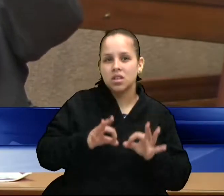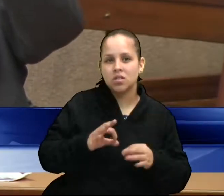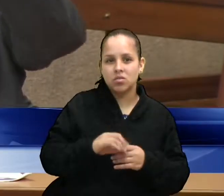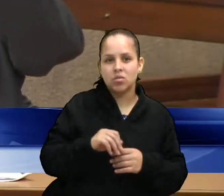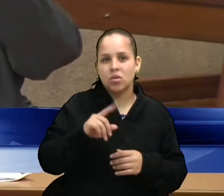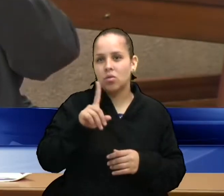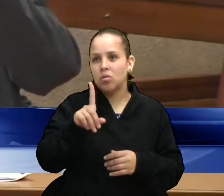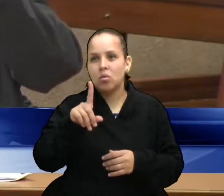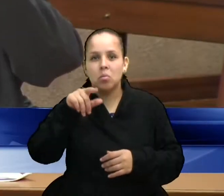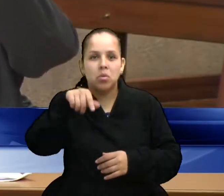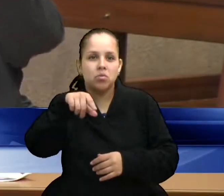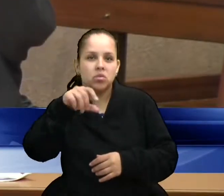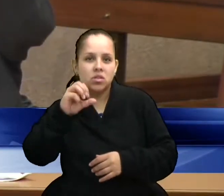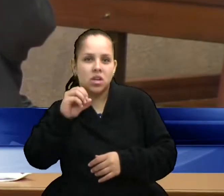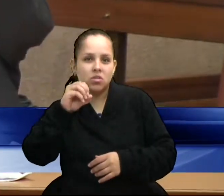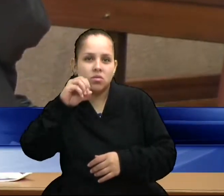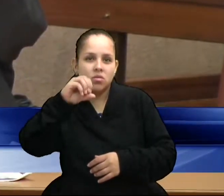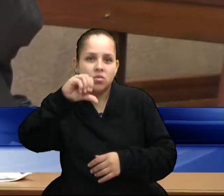1.095,